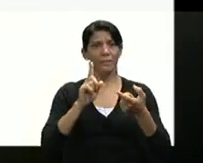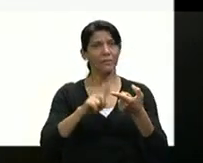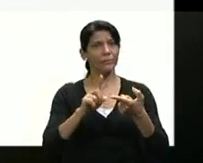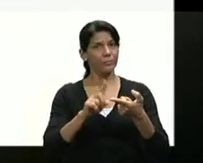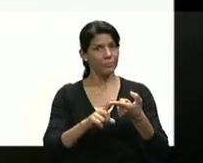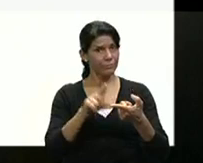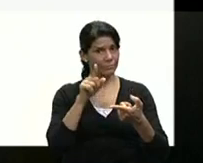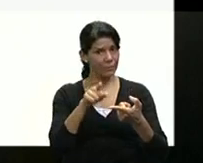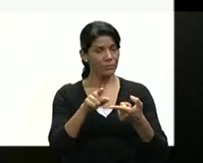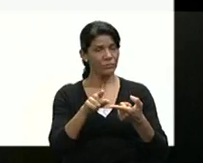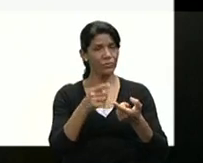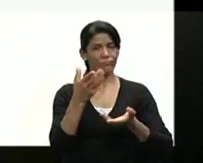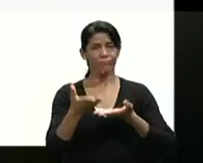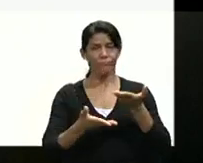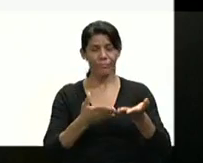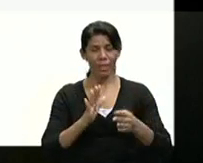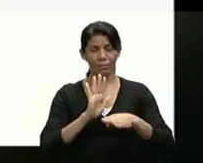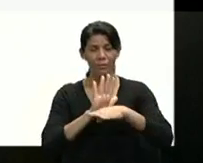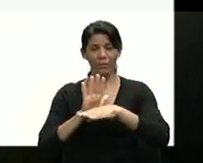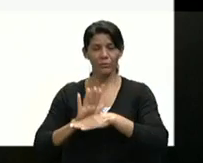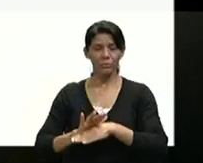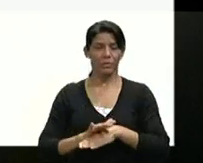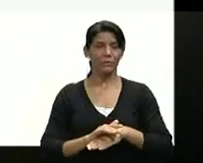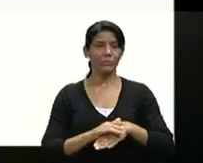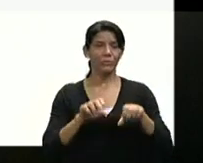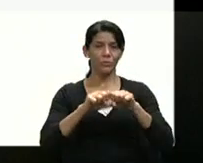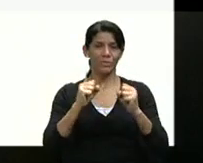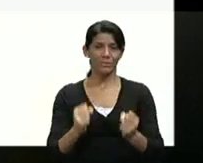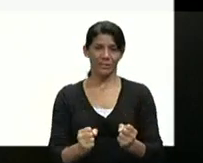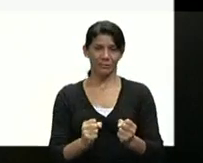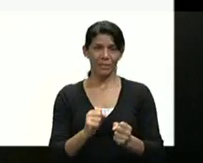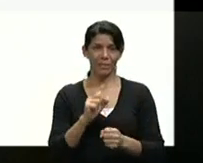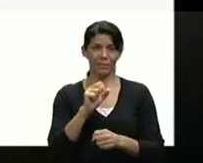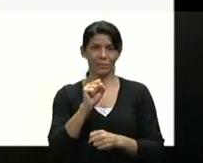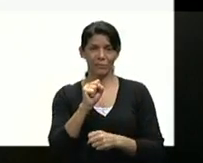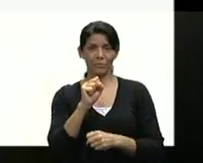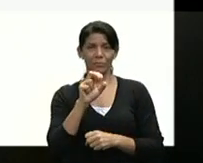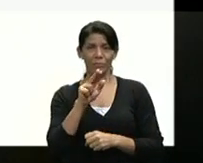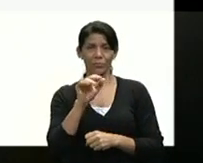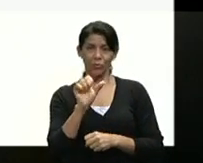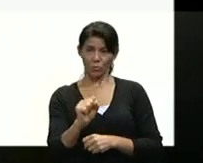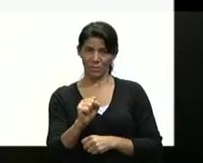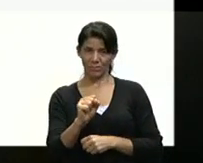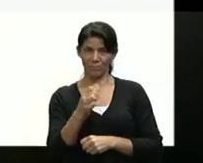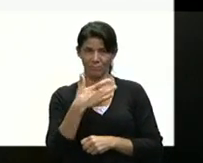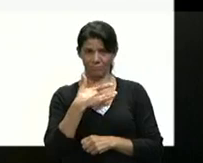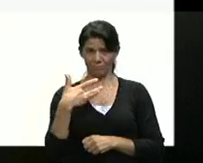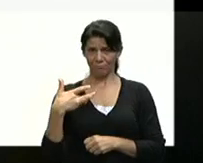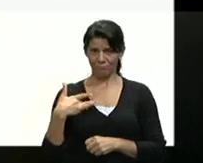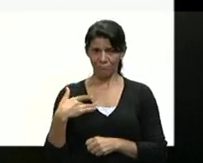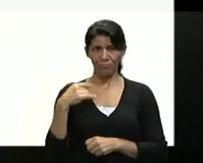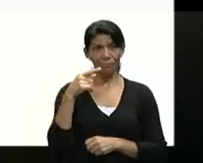primeiro nível de atenção dos sistemas. Esse primeiro nível de atenção dos sistemas quer dizer, ele estará